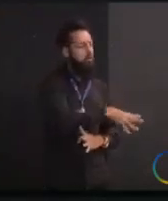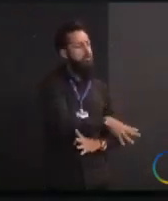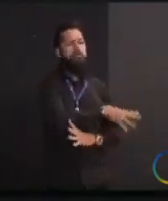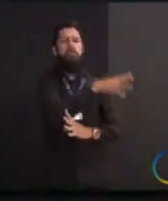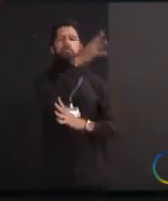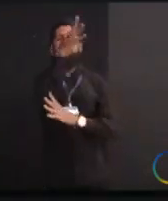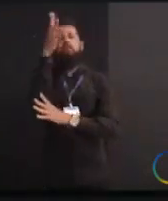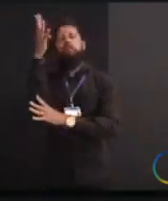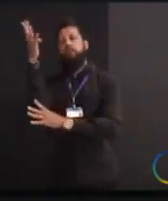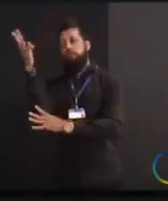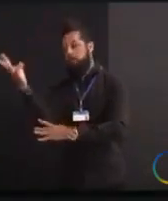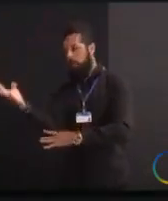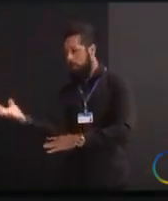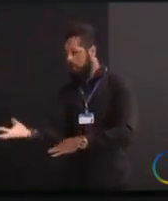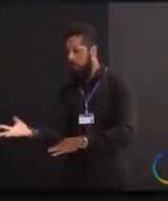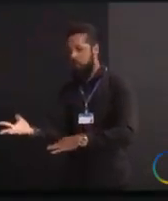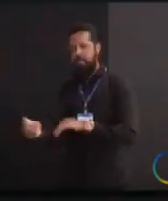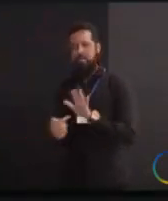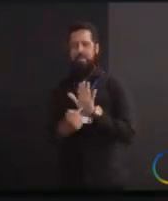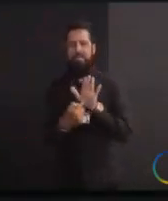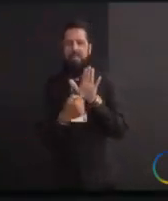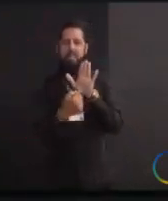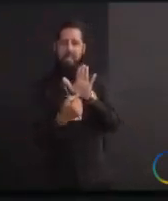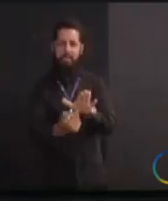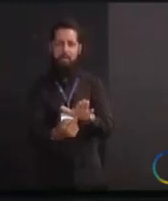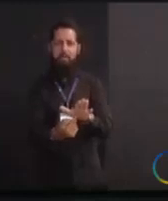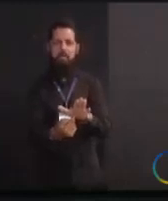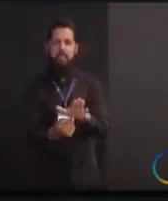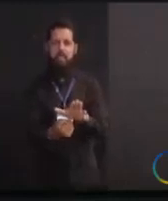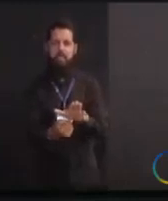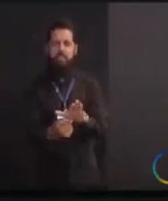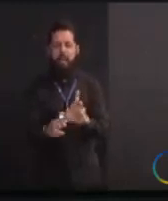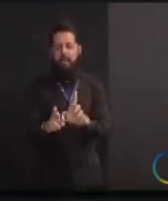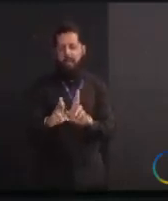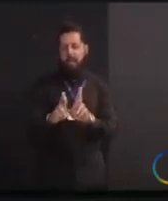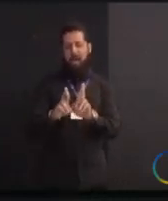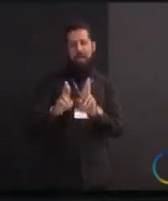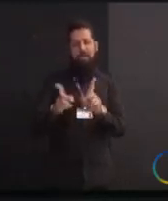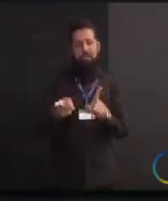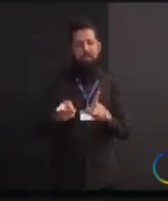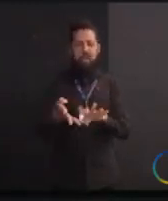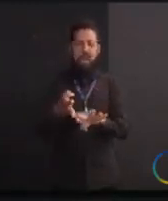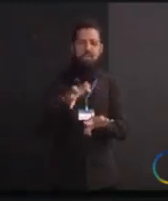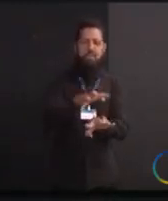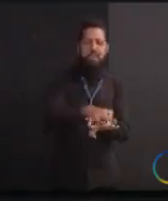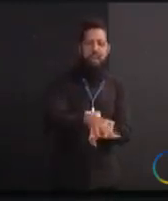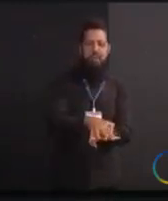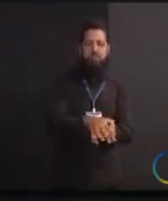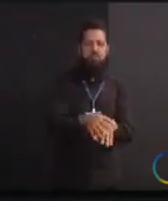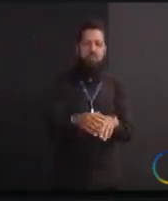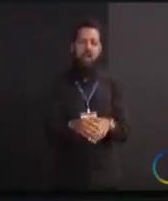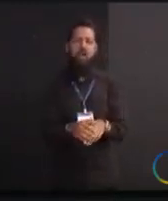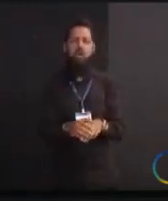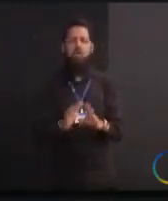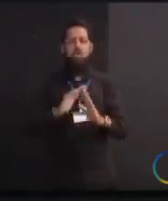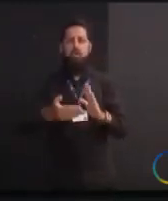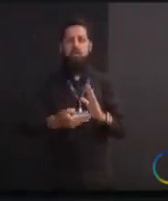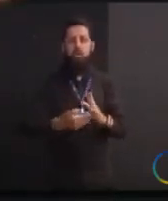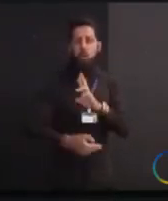belíssima metáfora de respeito, de diversidade e inclusão. No momento de